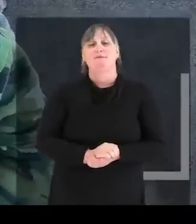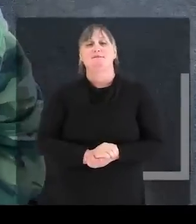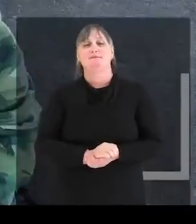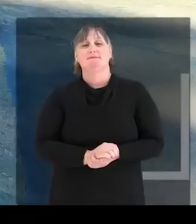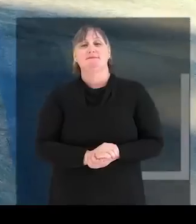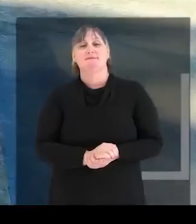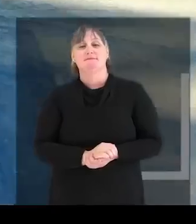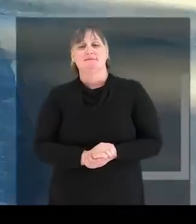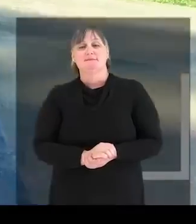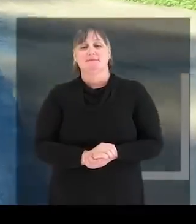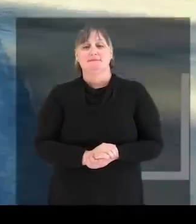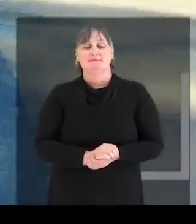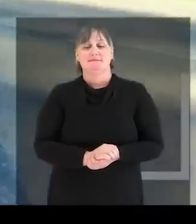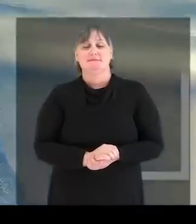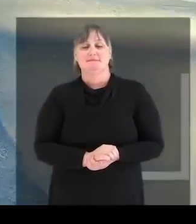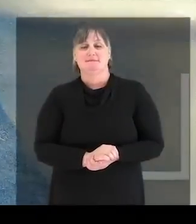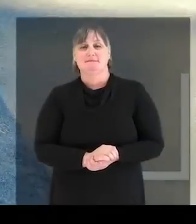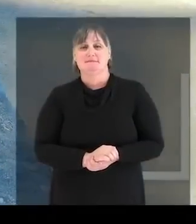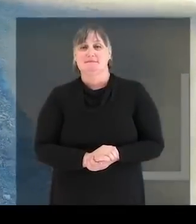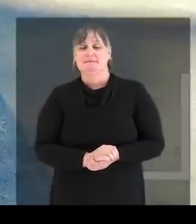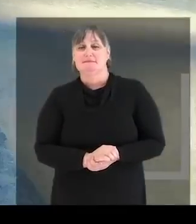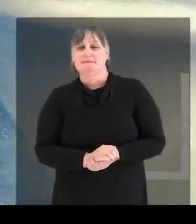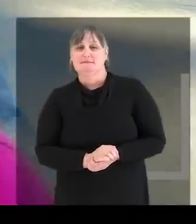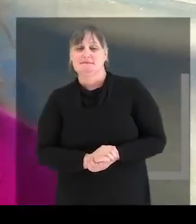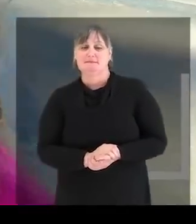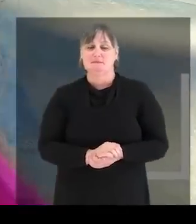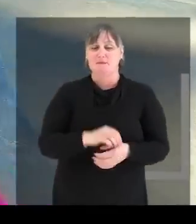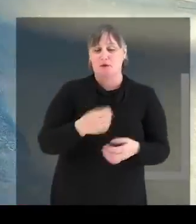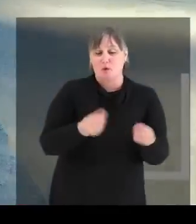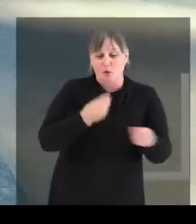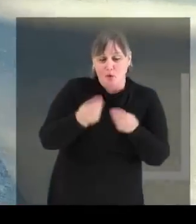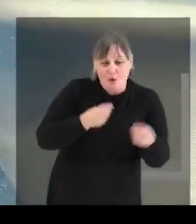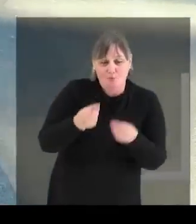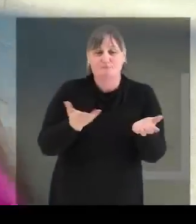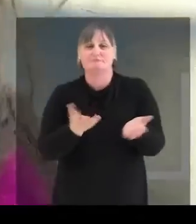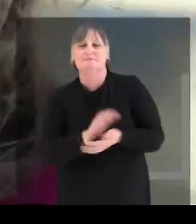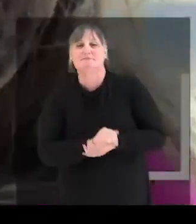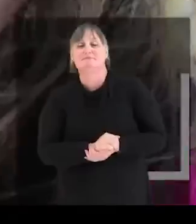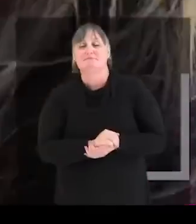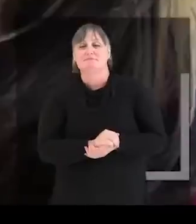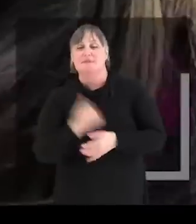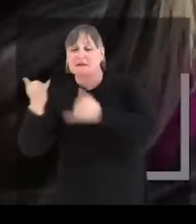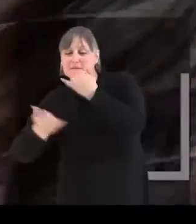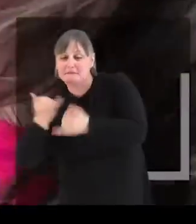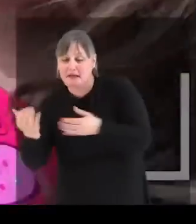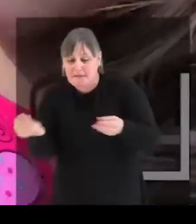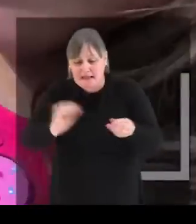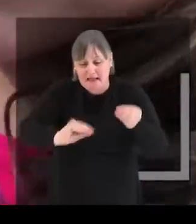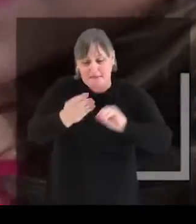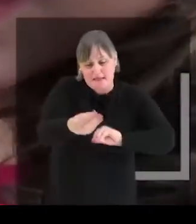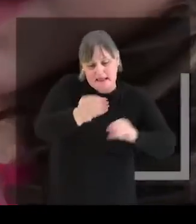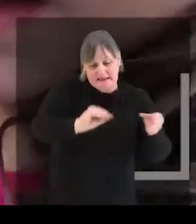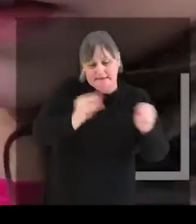aqui. Gosta de brincar. Gosto muito. Come. Brincar